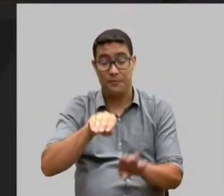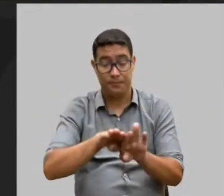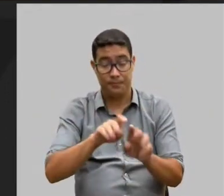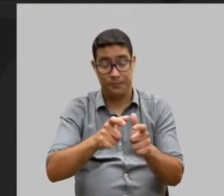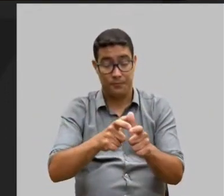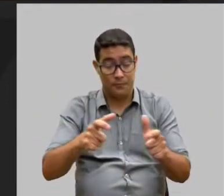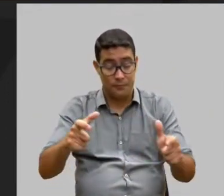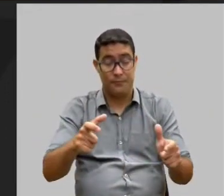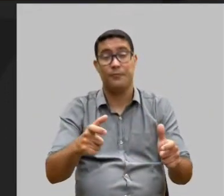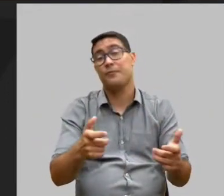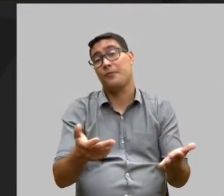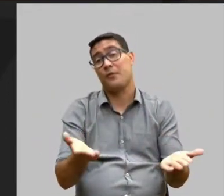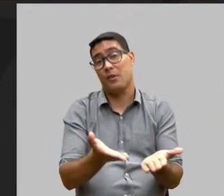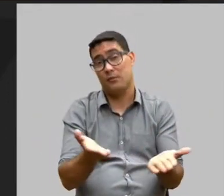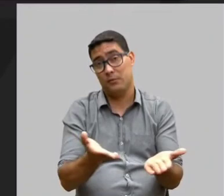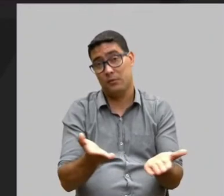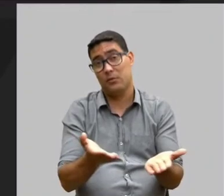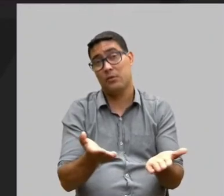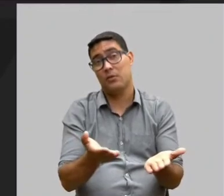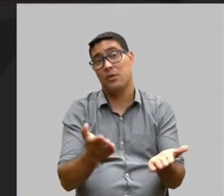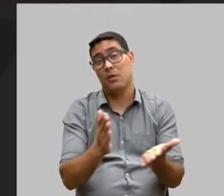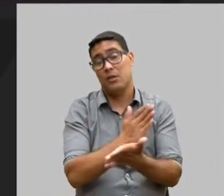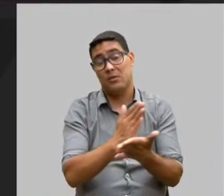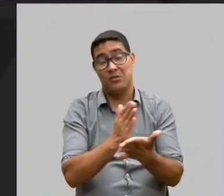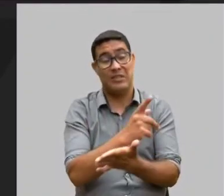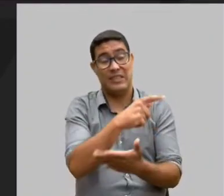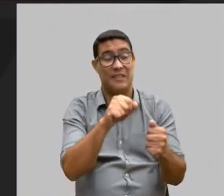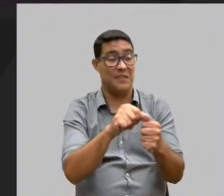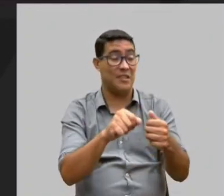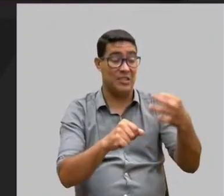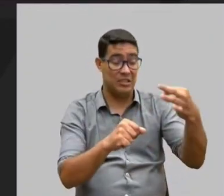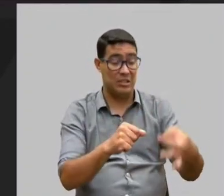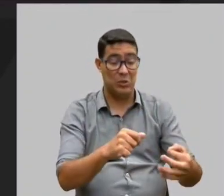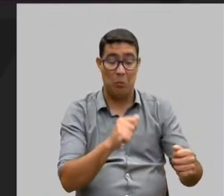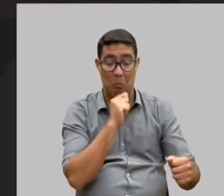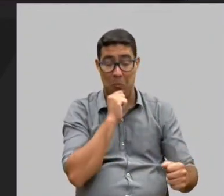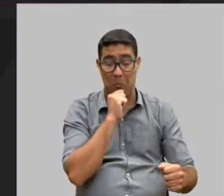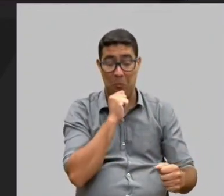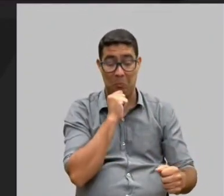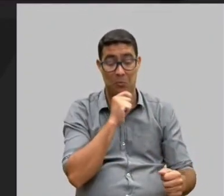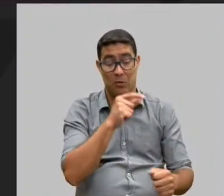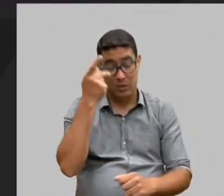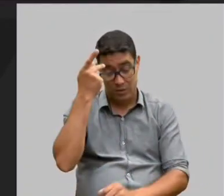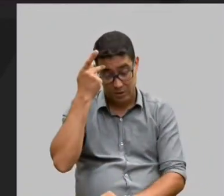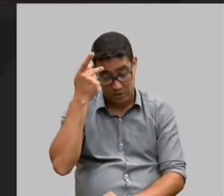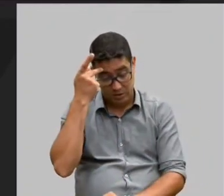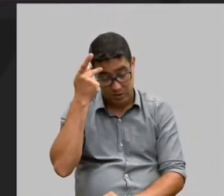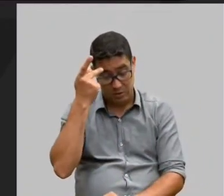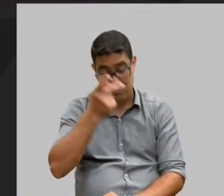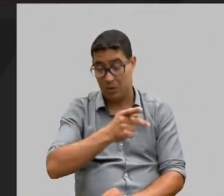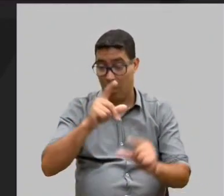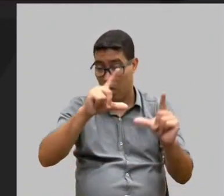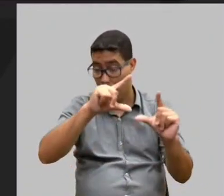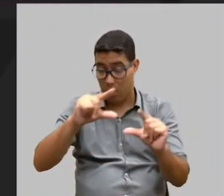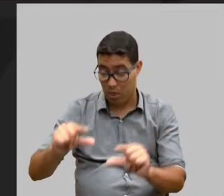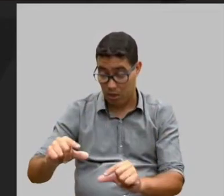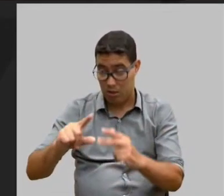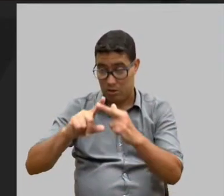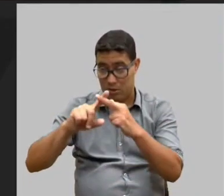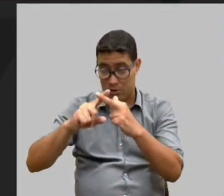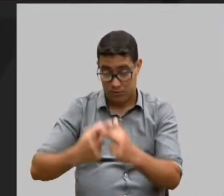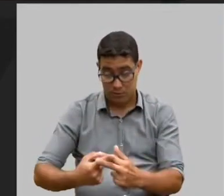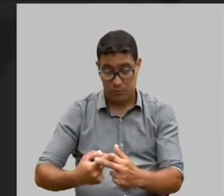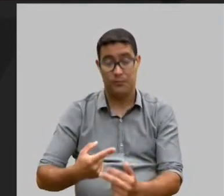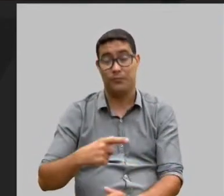por gestões realmente lá que não tá sendo feito de forma correta São Paulo teve um menor índice em percentuais de reajuste